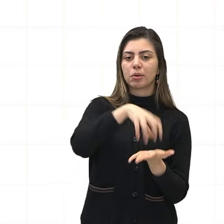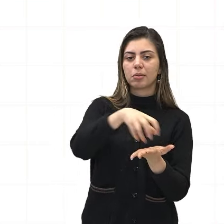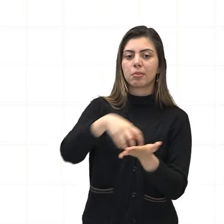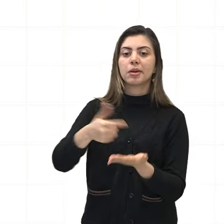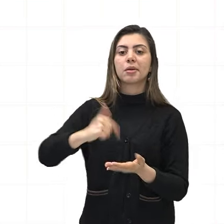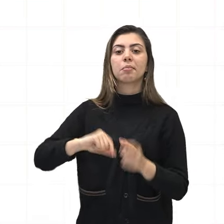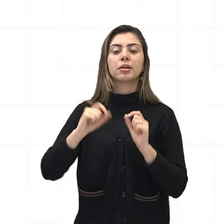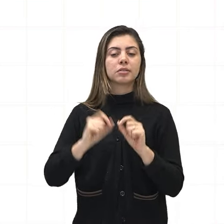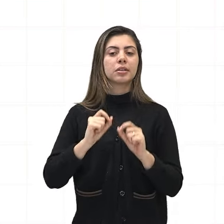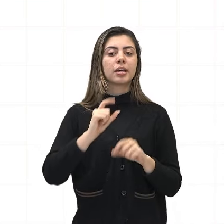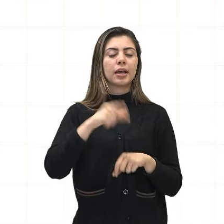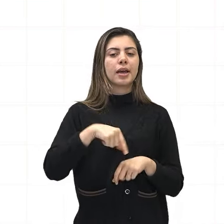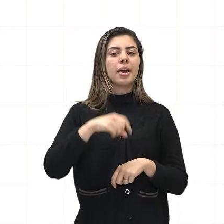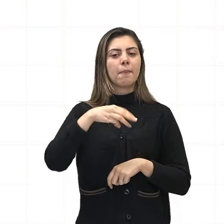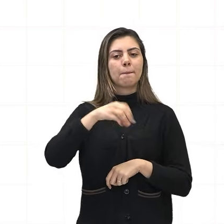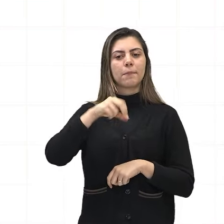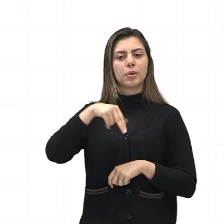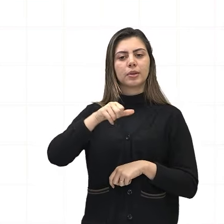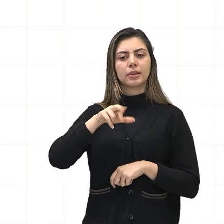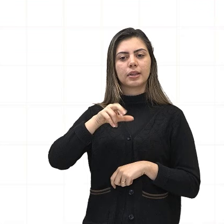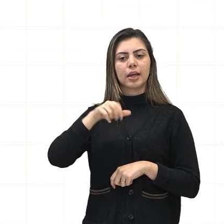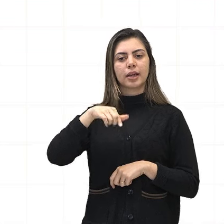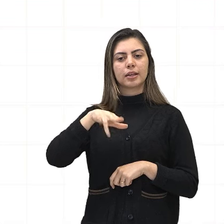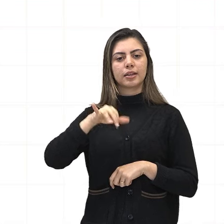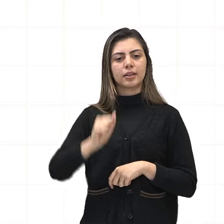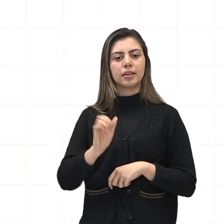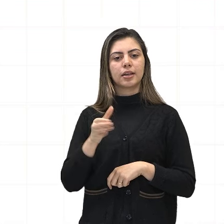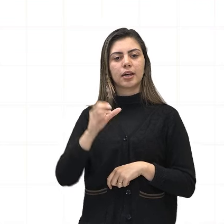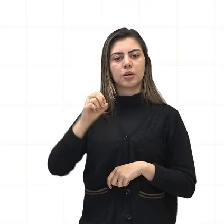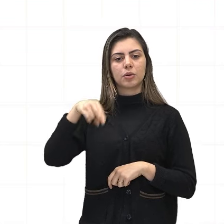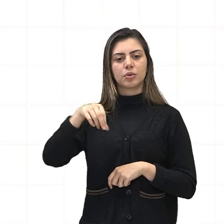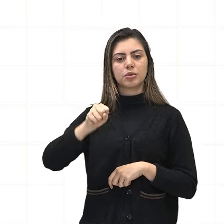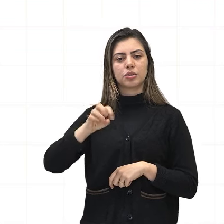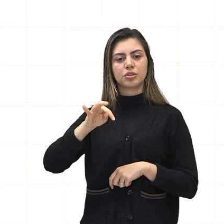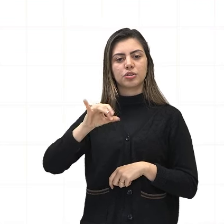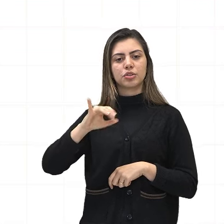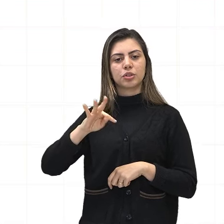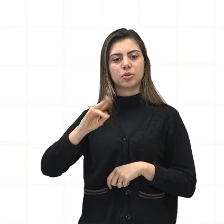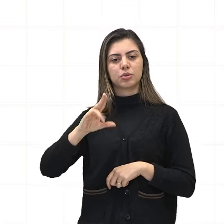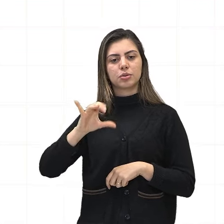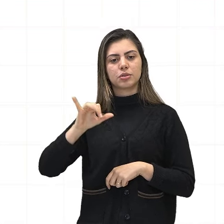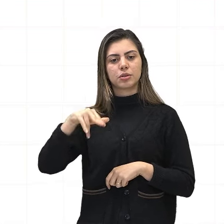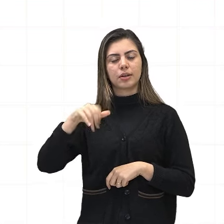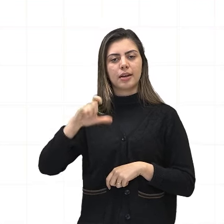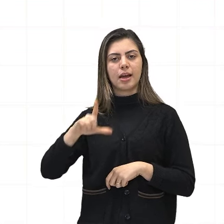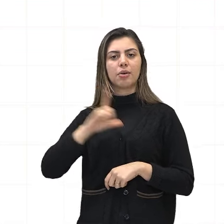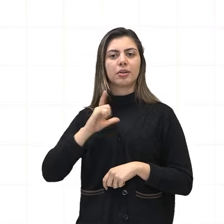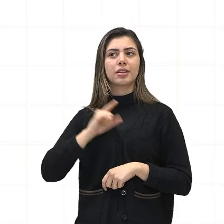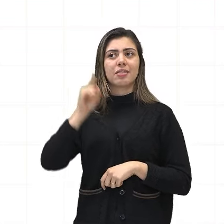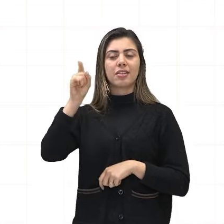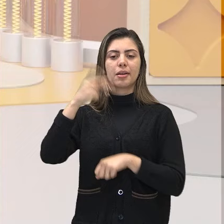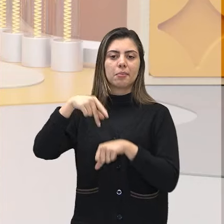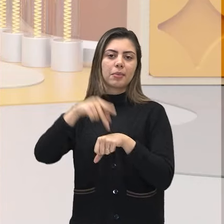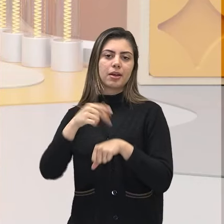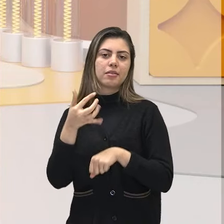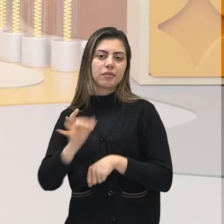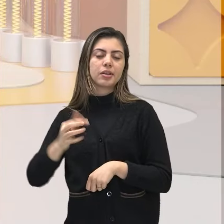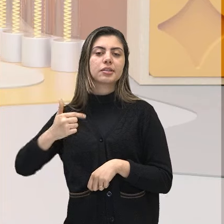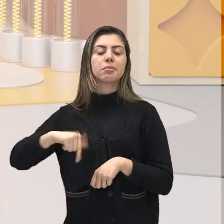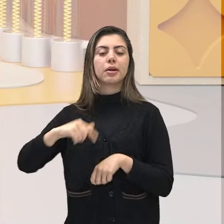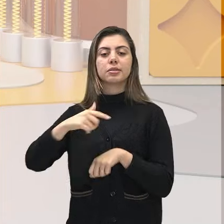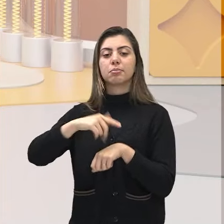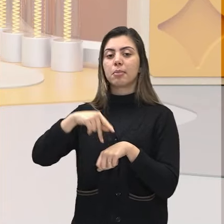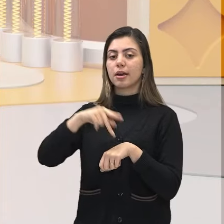monarquia constitucional, tal como a gente já sabe aconteceu dentro da França e da Inglaterra também. E aqui na sequência nós temos